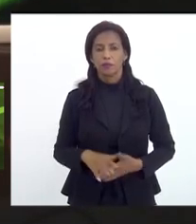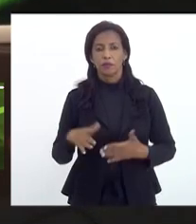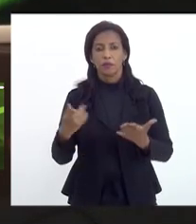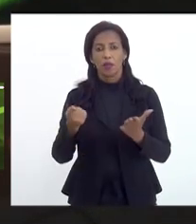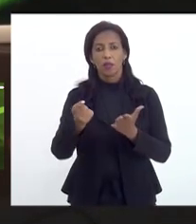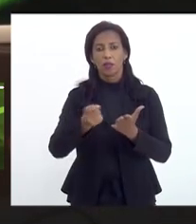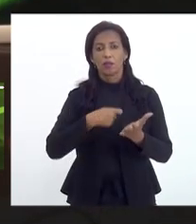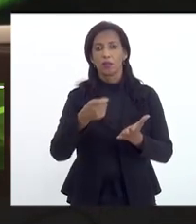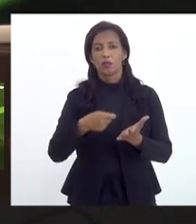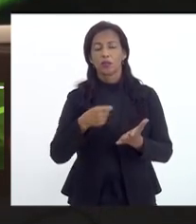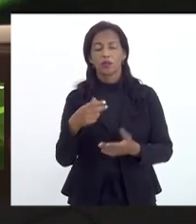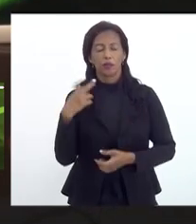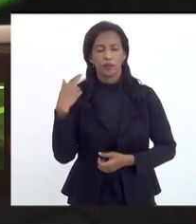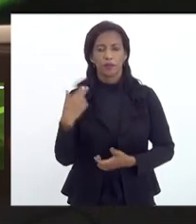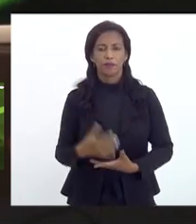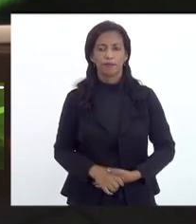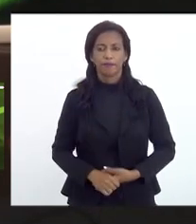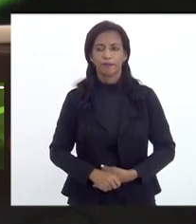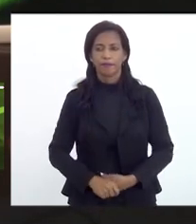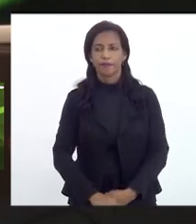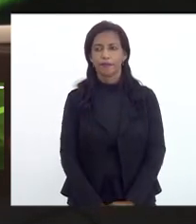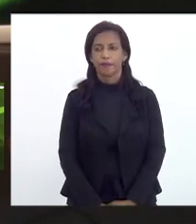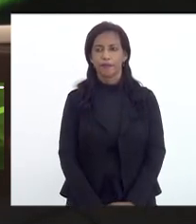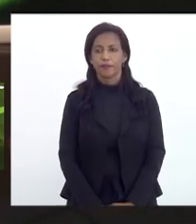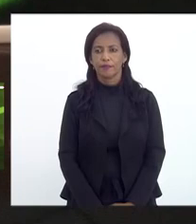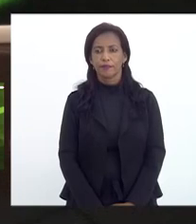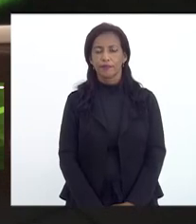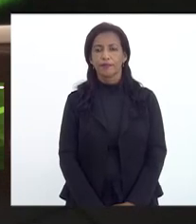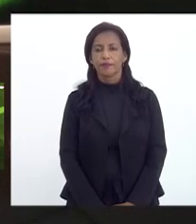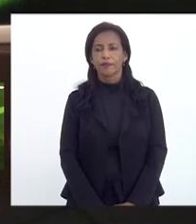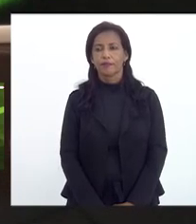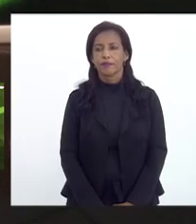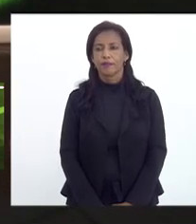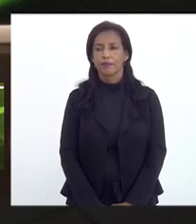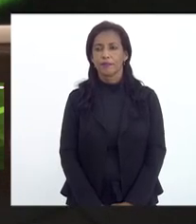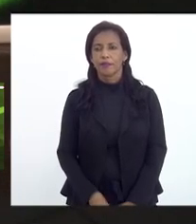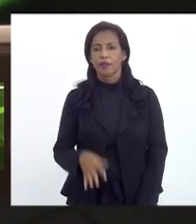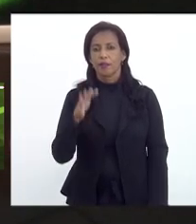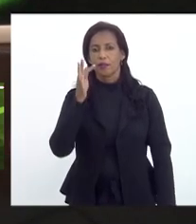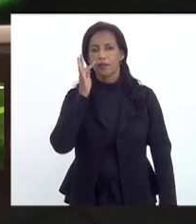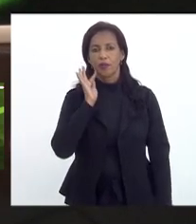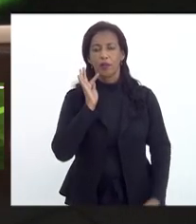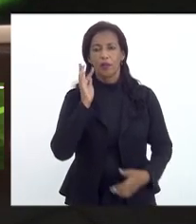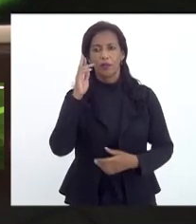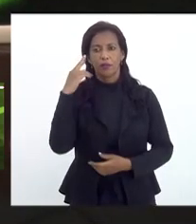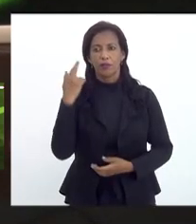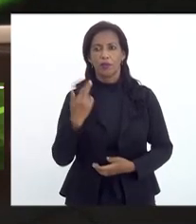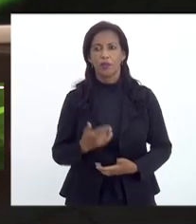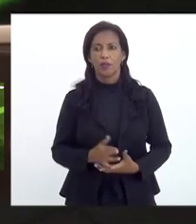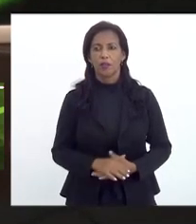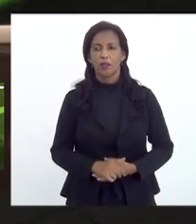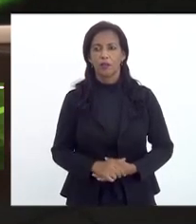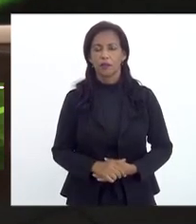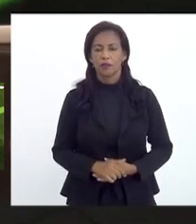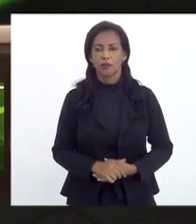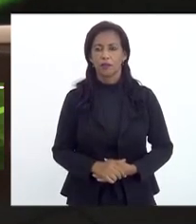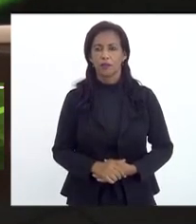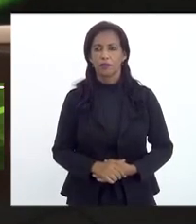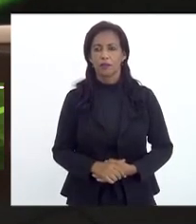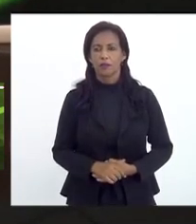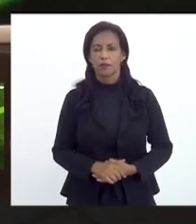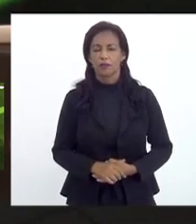Renata Flávio Já é o outro É o regime